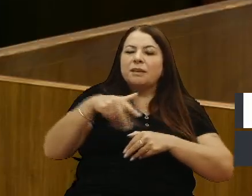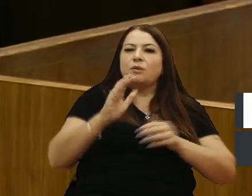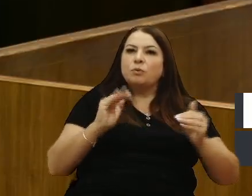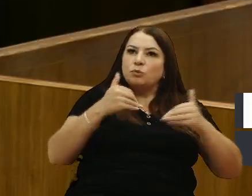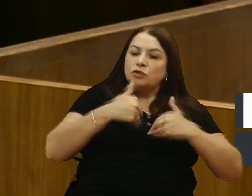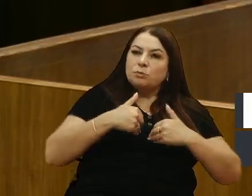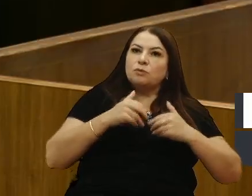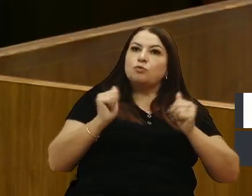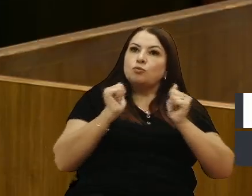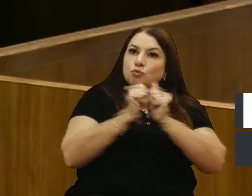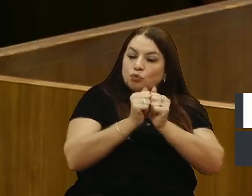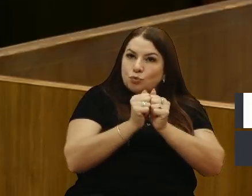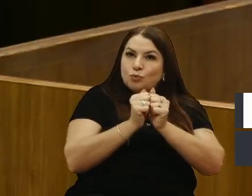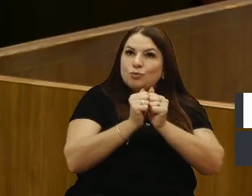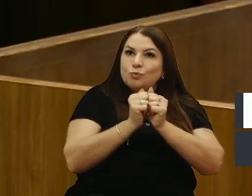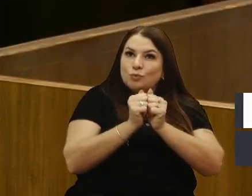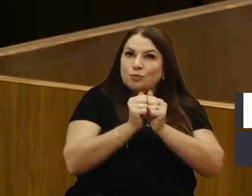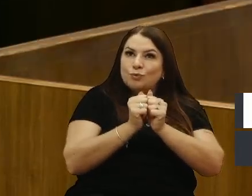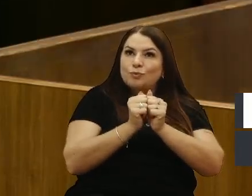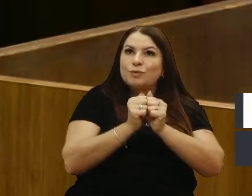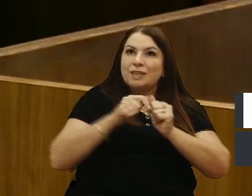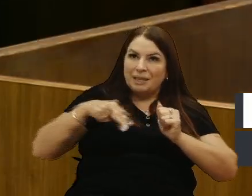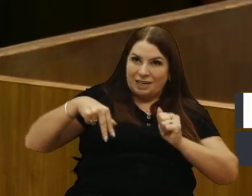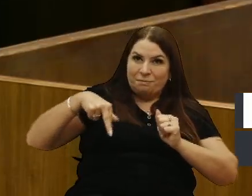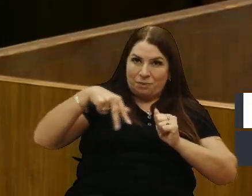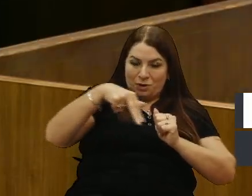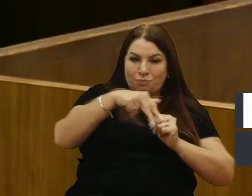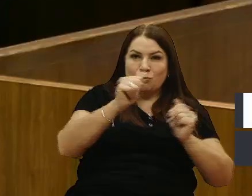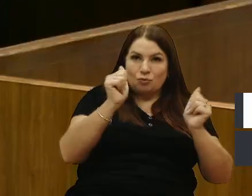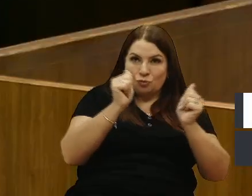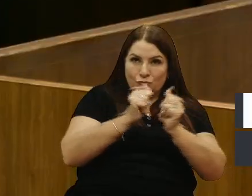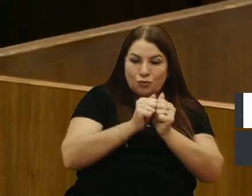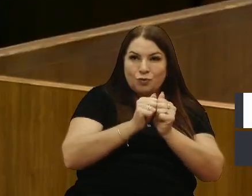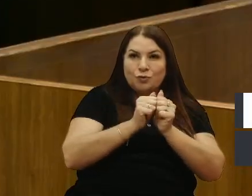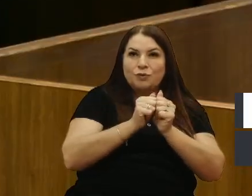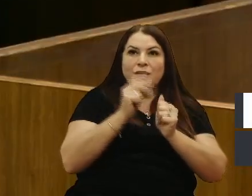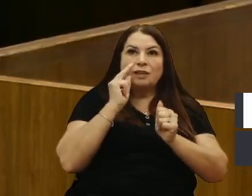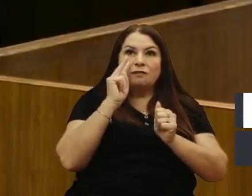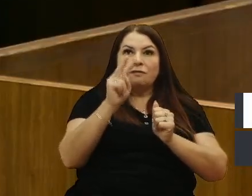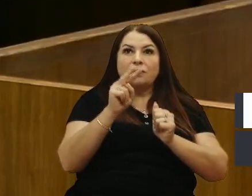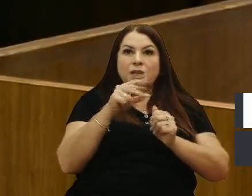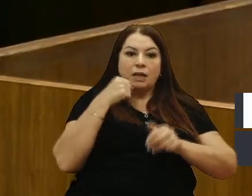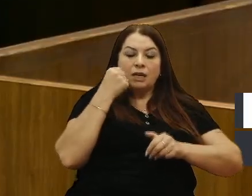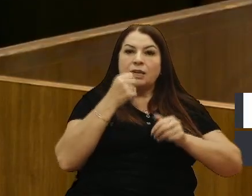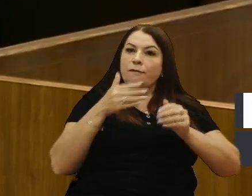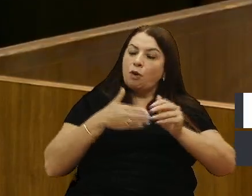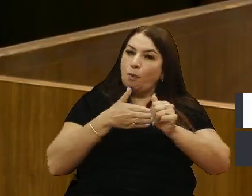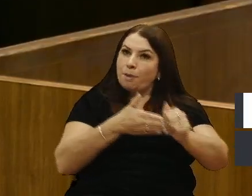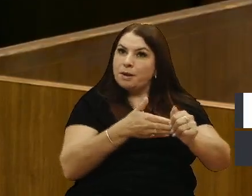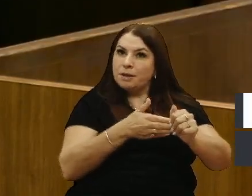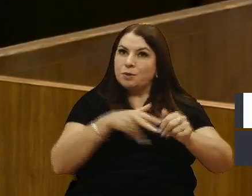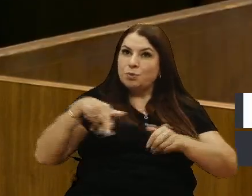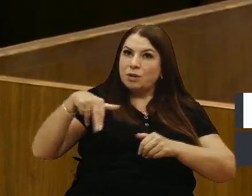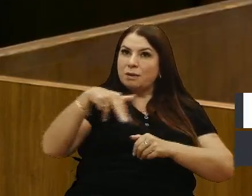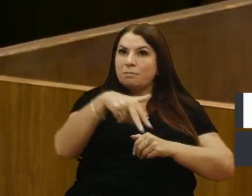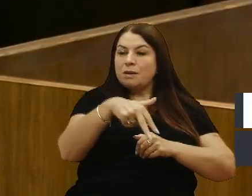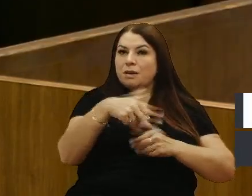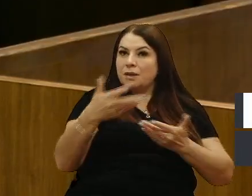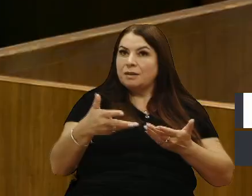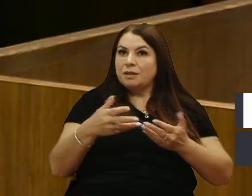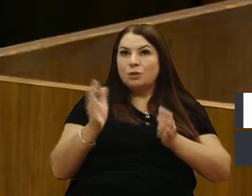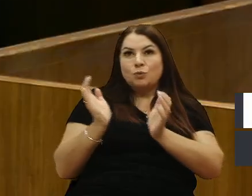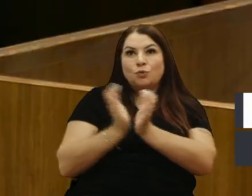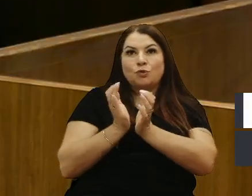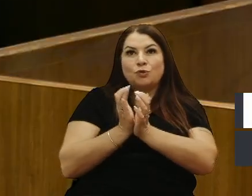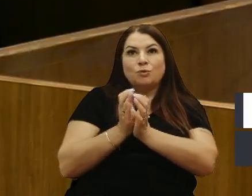para que fosse junto. A gente que caminhou, né? Caminhamos juntas, a gente via que quem estava acompanhando a caminhada do autismo era a